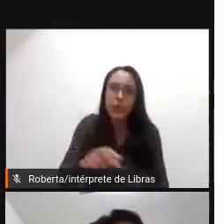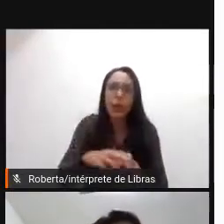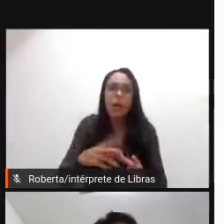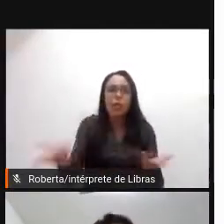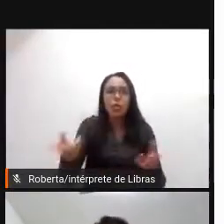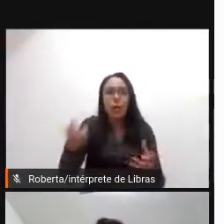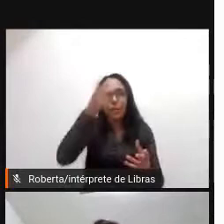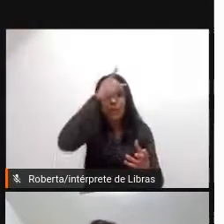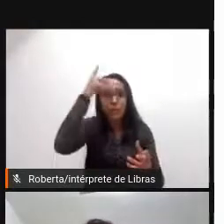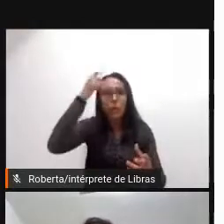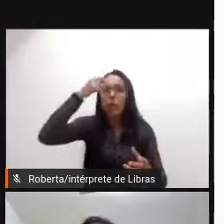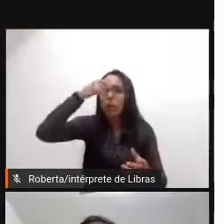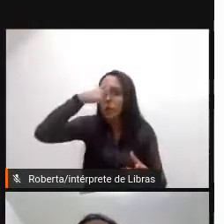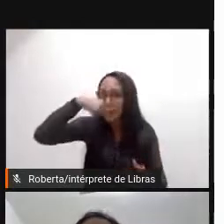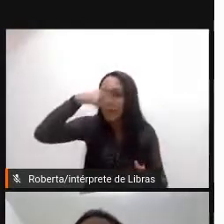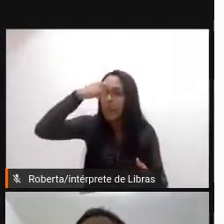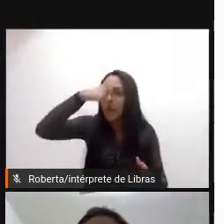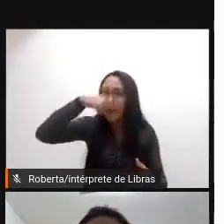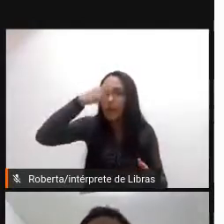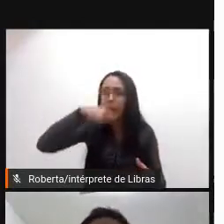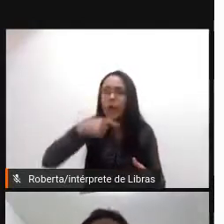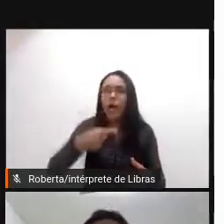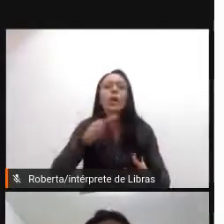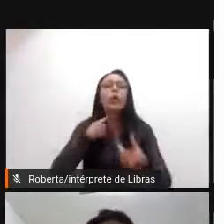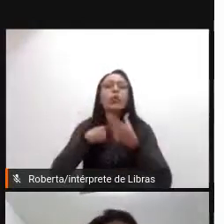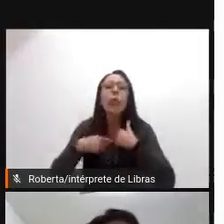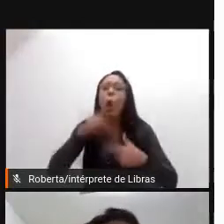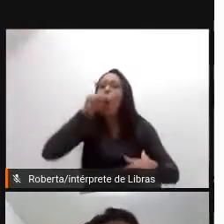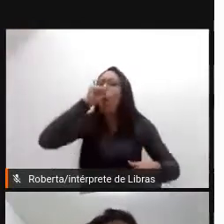gripada, tiver com vontade de tossir,